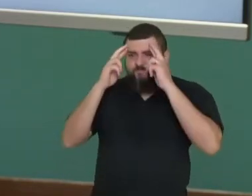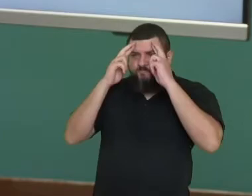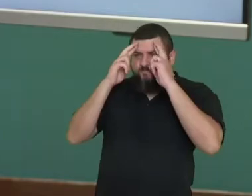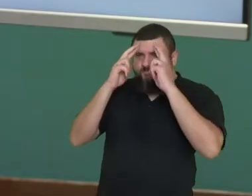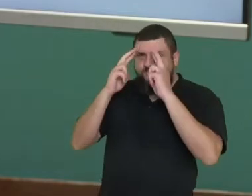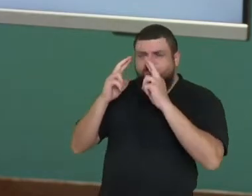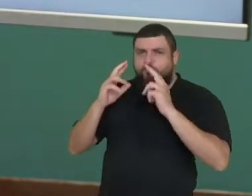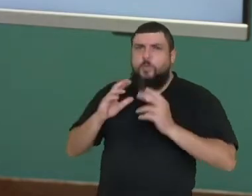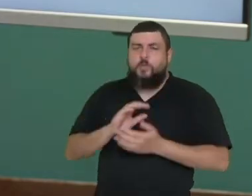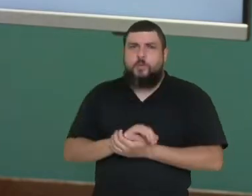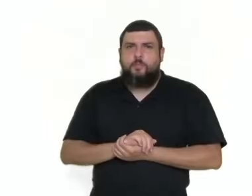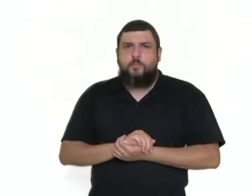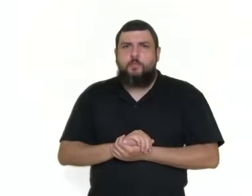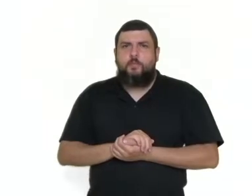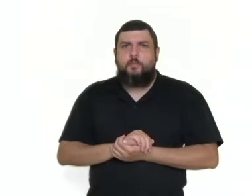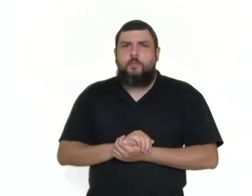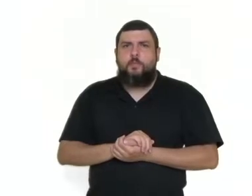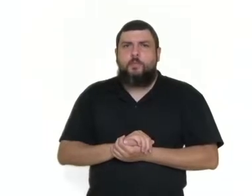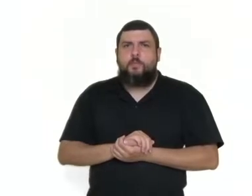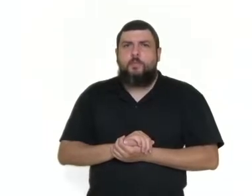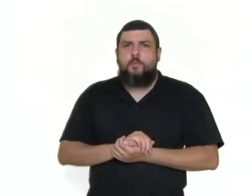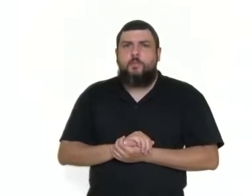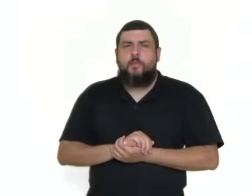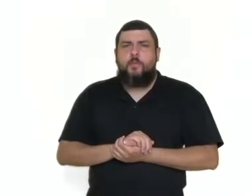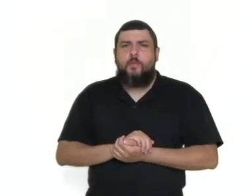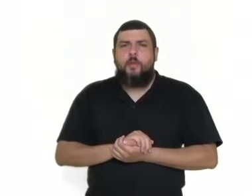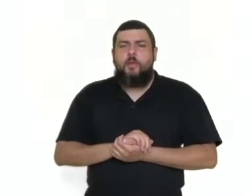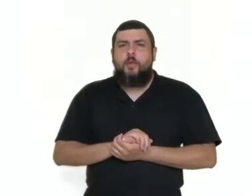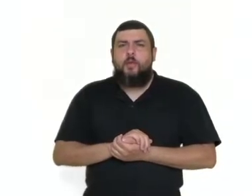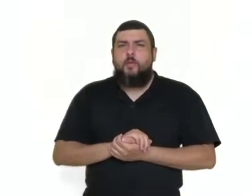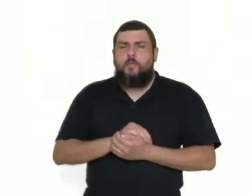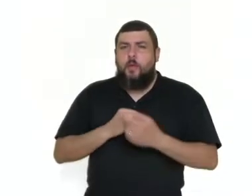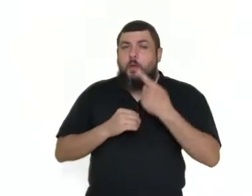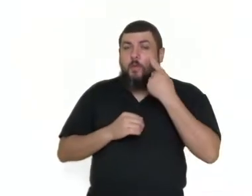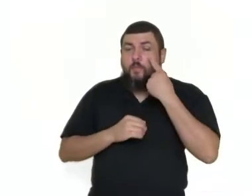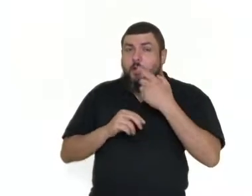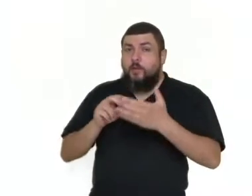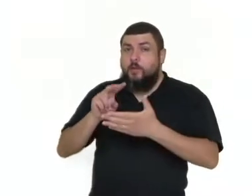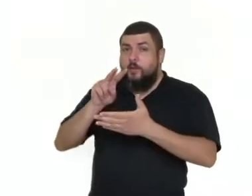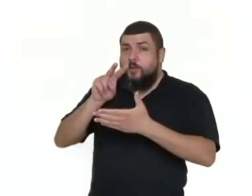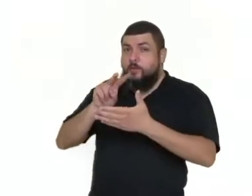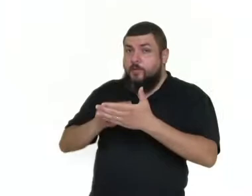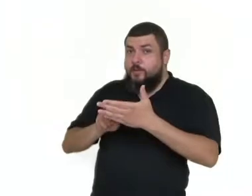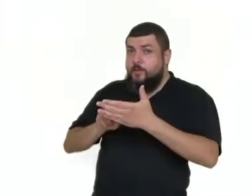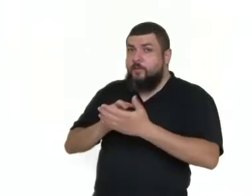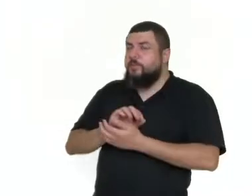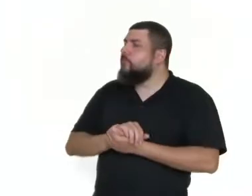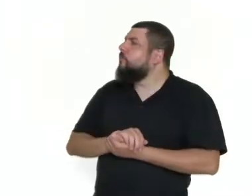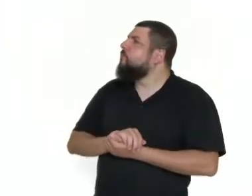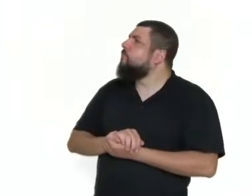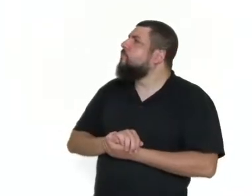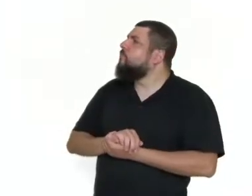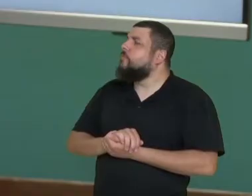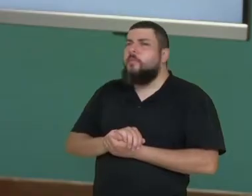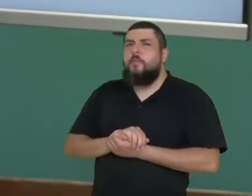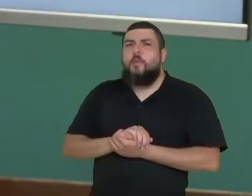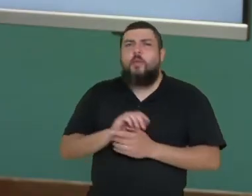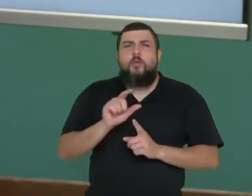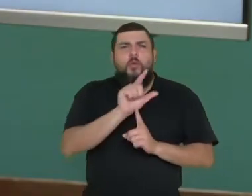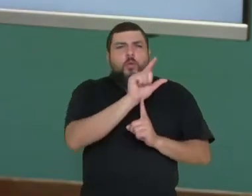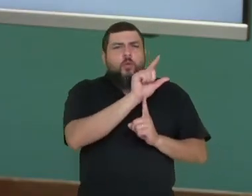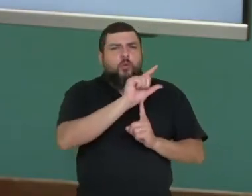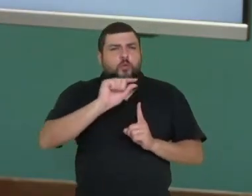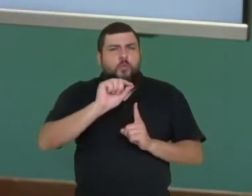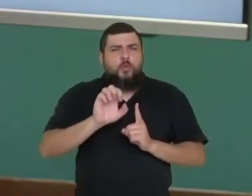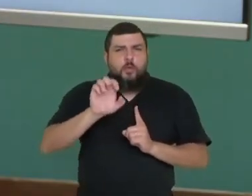O islamismo é uma religião criada por Maomé e seu princípio fundamental é a crença no Deus único, monoteísmo. O